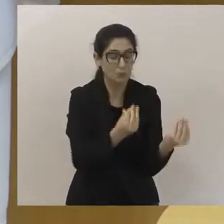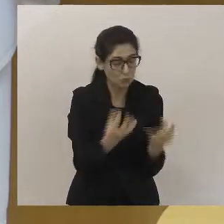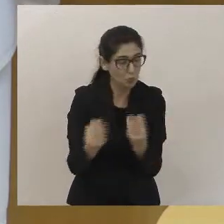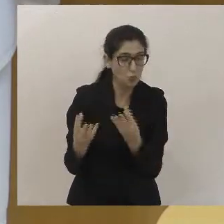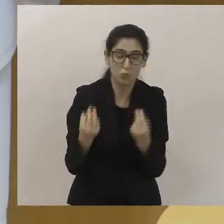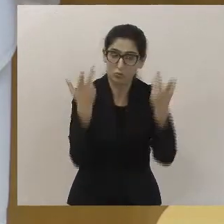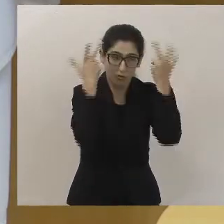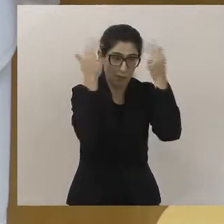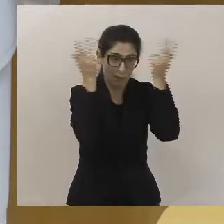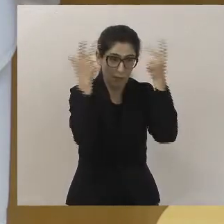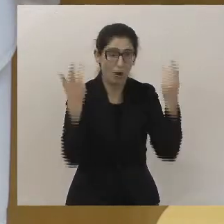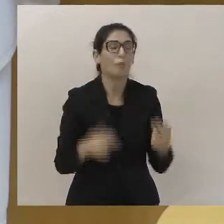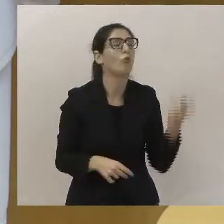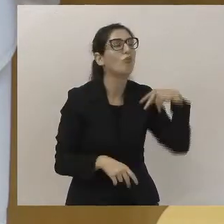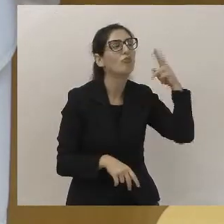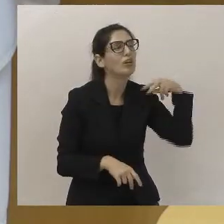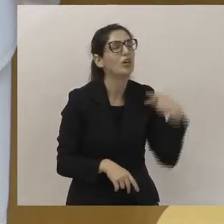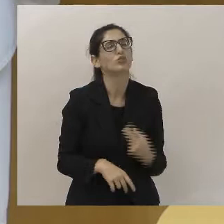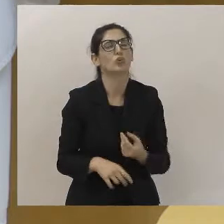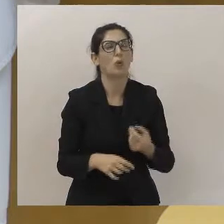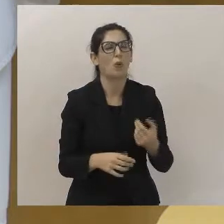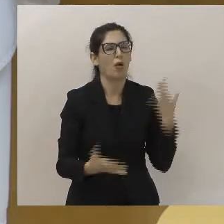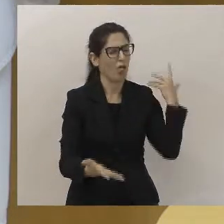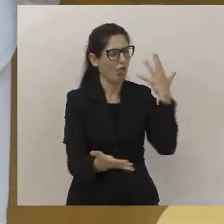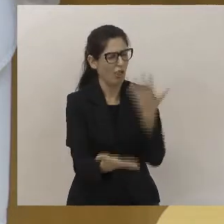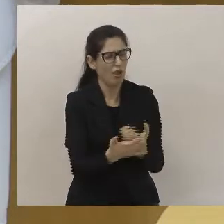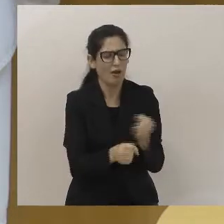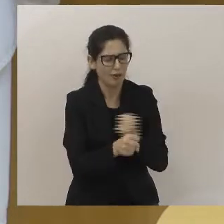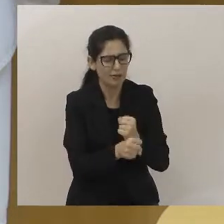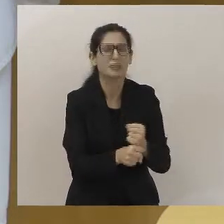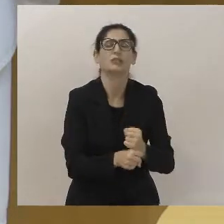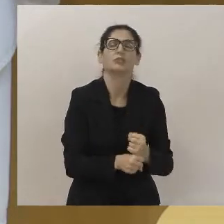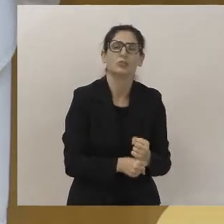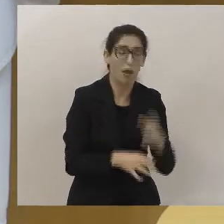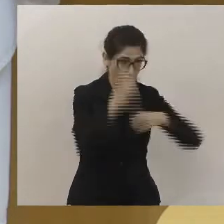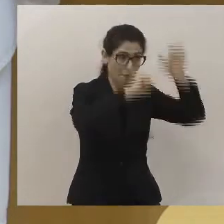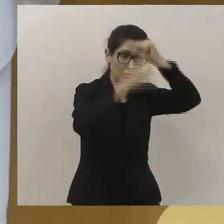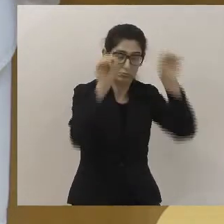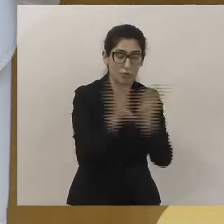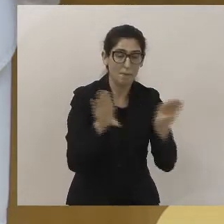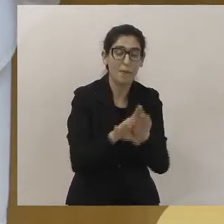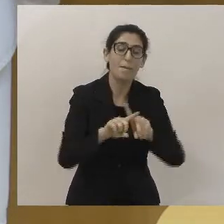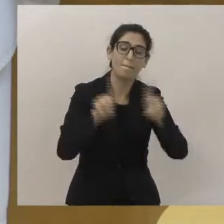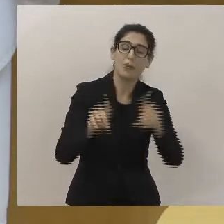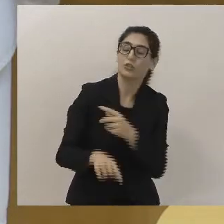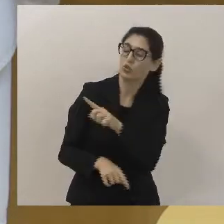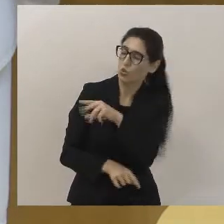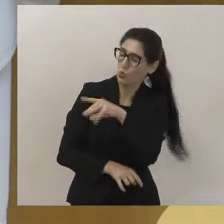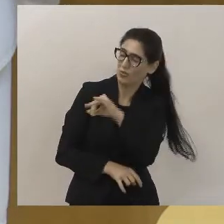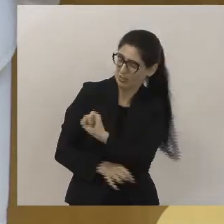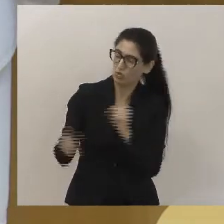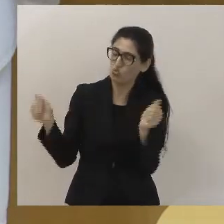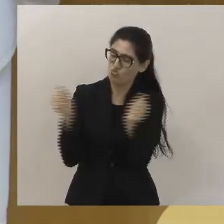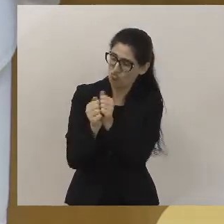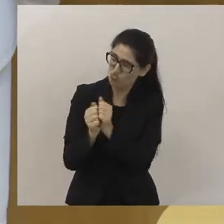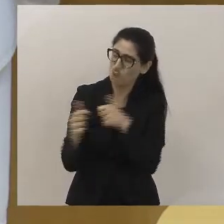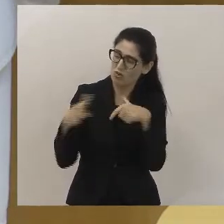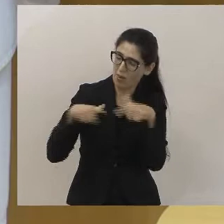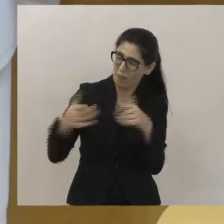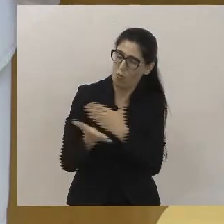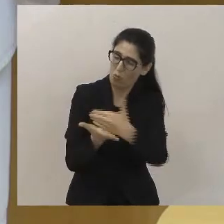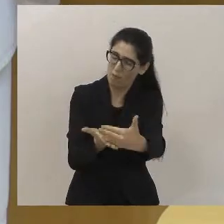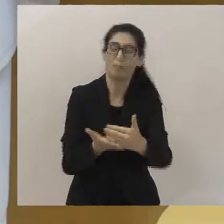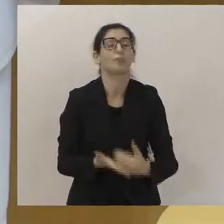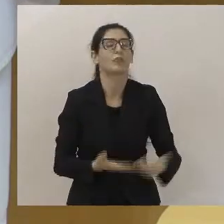com os vereadores estão aqui já há mais tempo por explorar em conjunto comigo mas não estamos sempre conversando há tratamentos gol da nossa